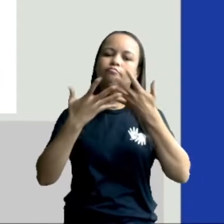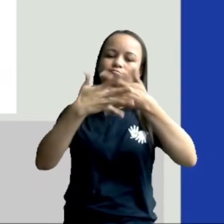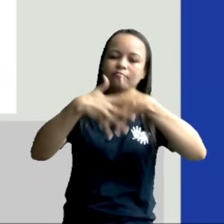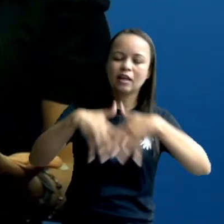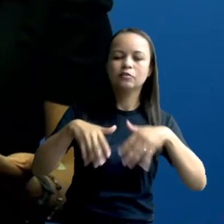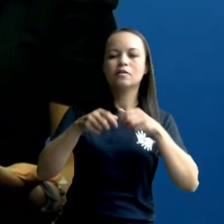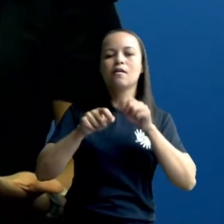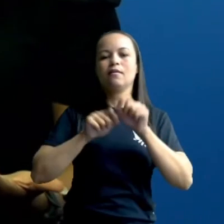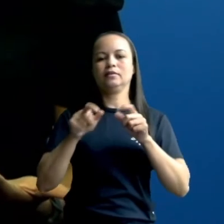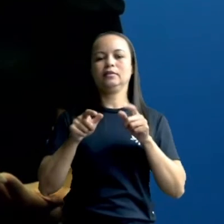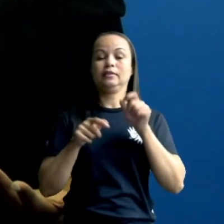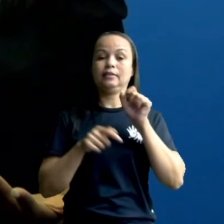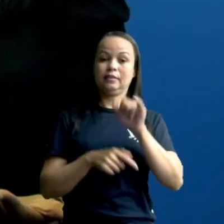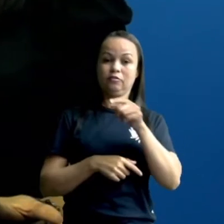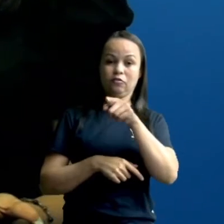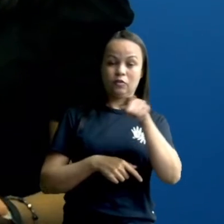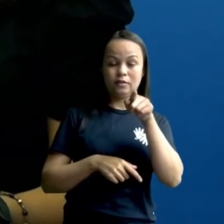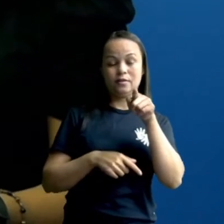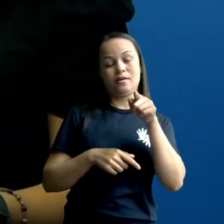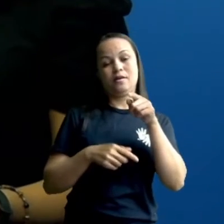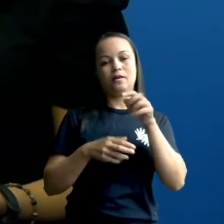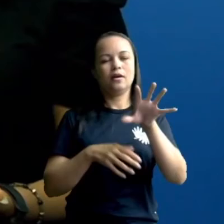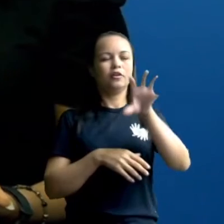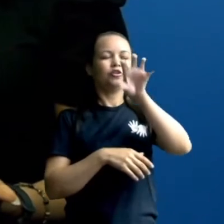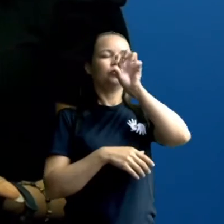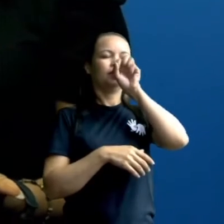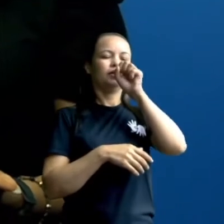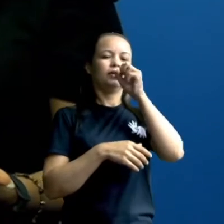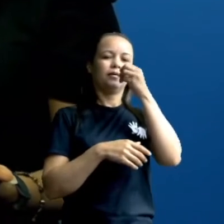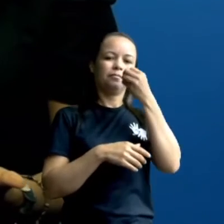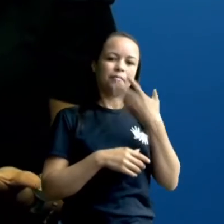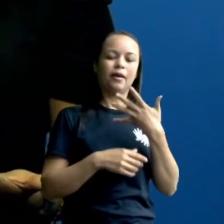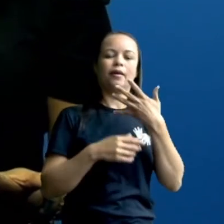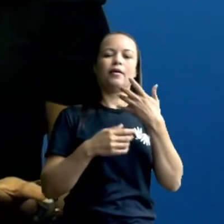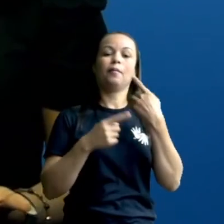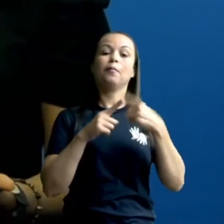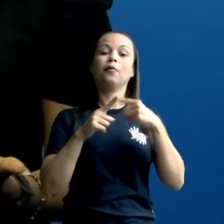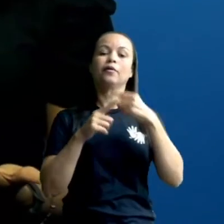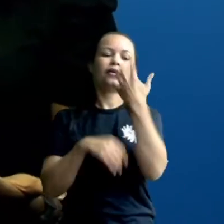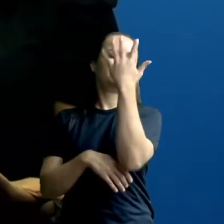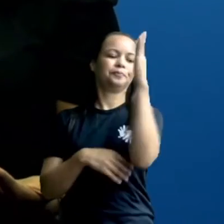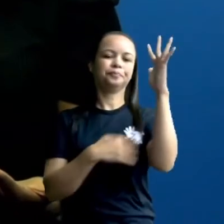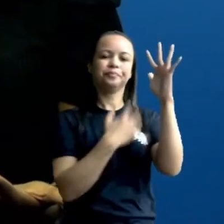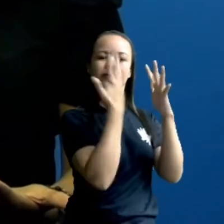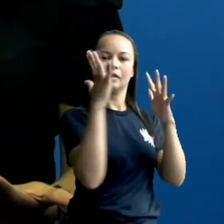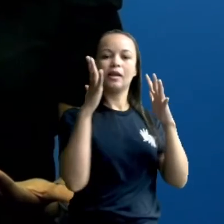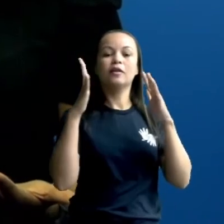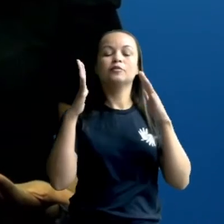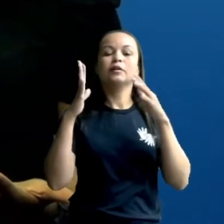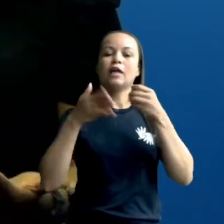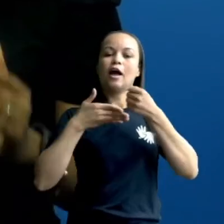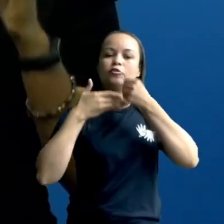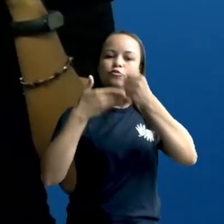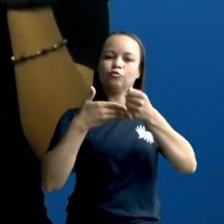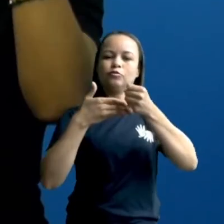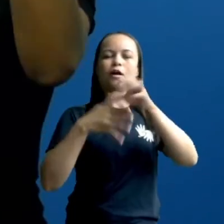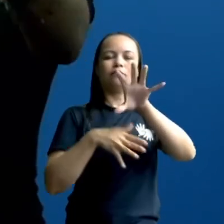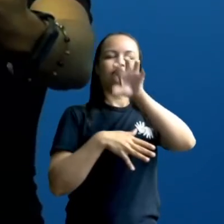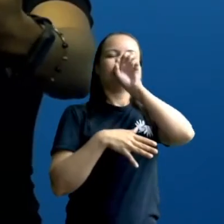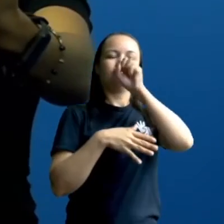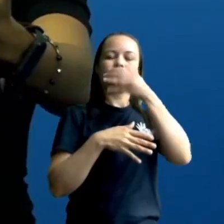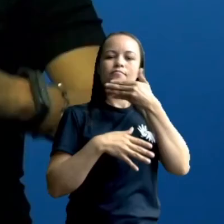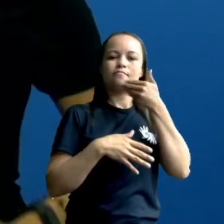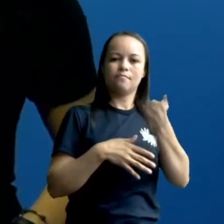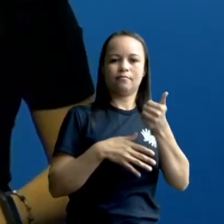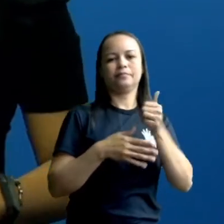Se você respira bem, é porque você tem uma grande área florestada. Você vive bem, as plantas lhe ajudam a respirar melhor. Se você